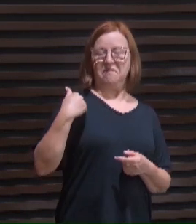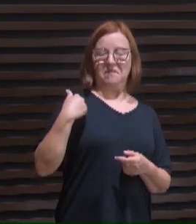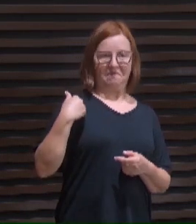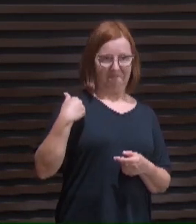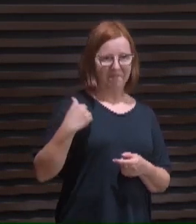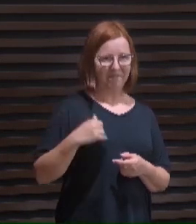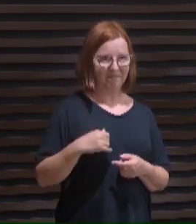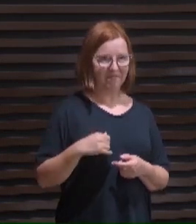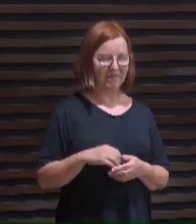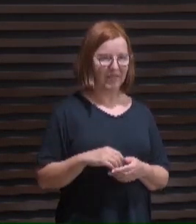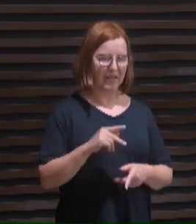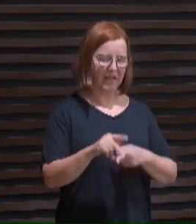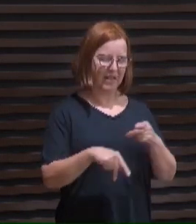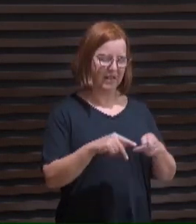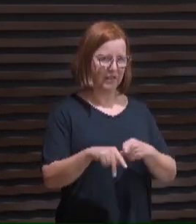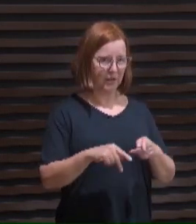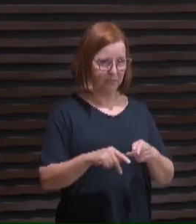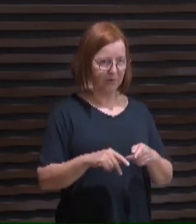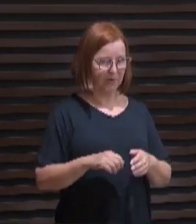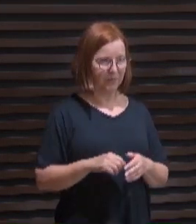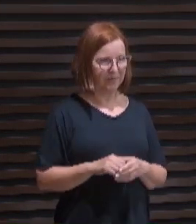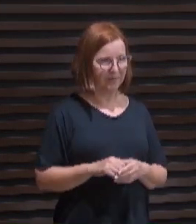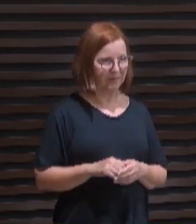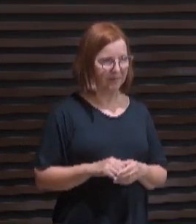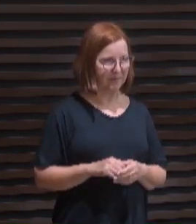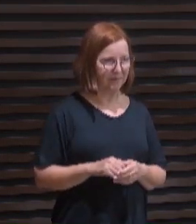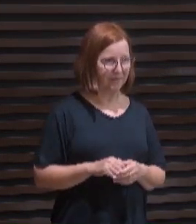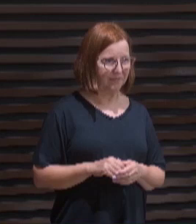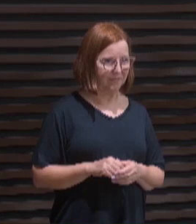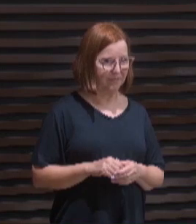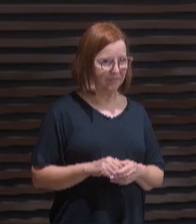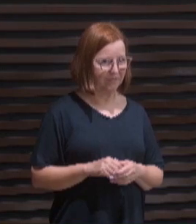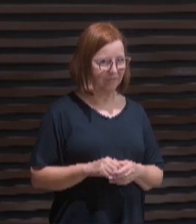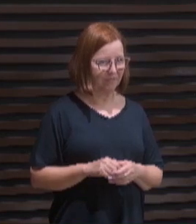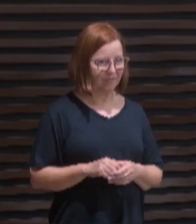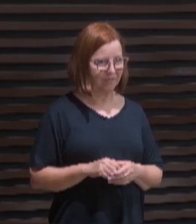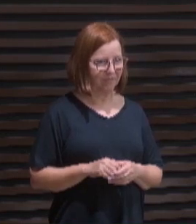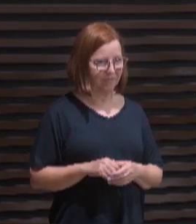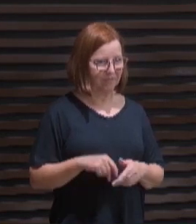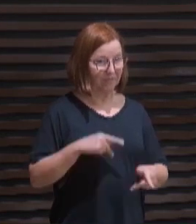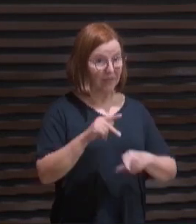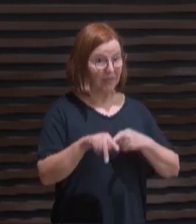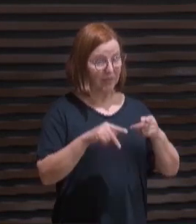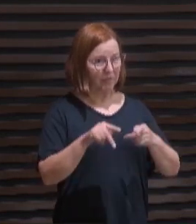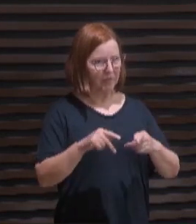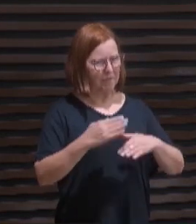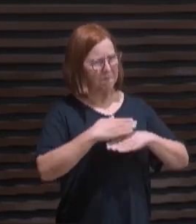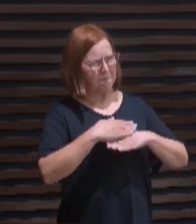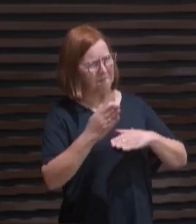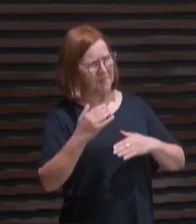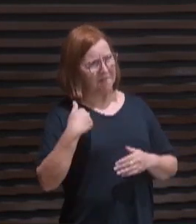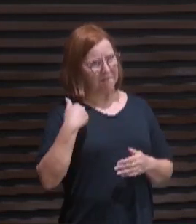dos arrogantes. Ele chama a atenção que as pessoas vão ficar,